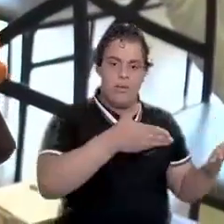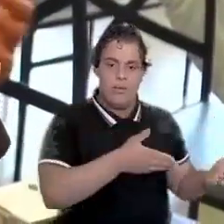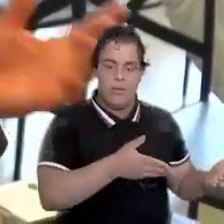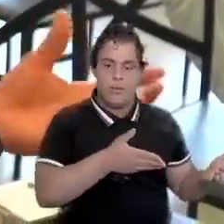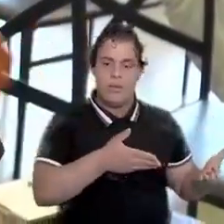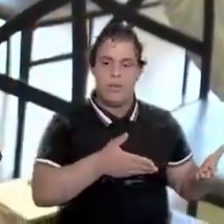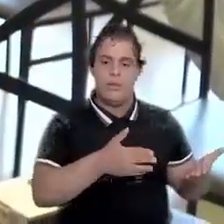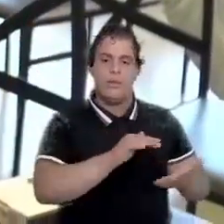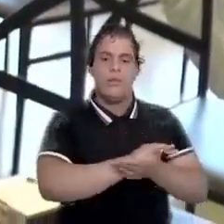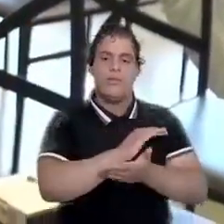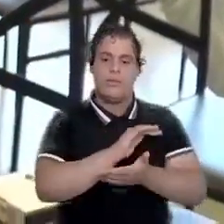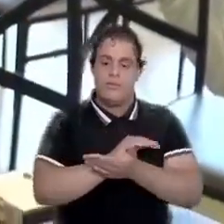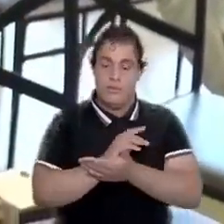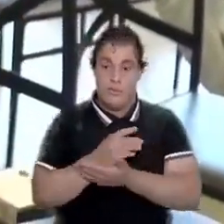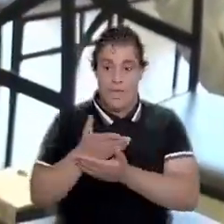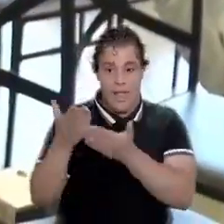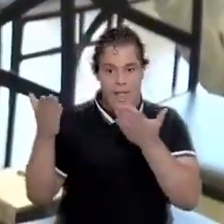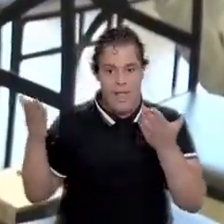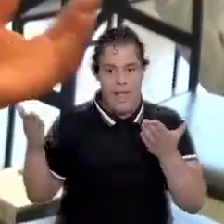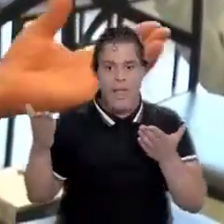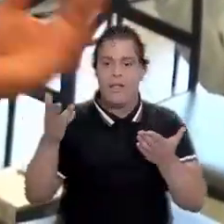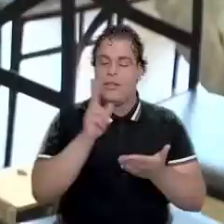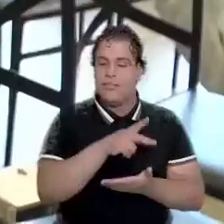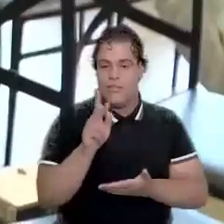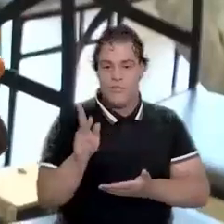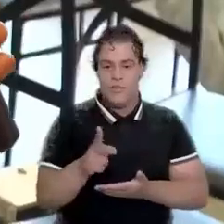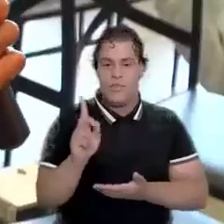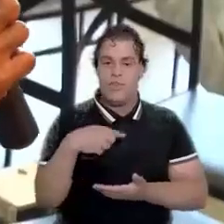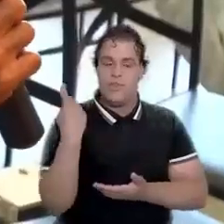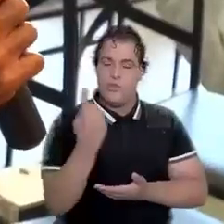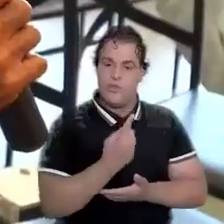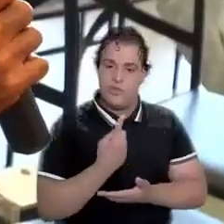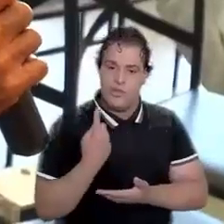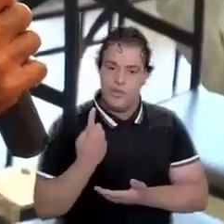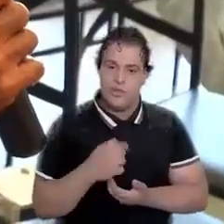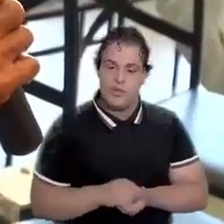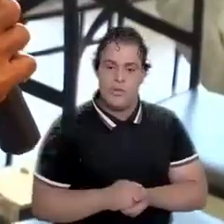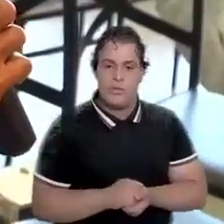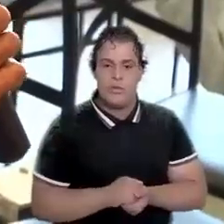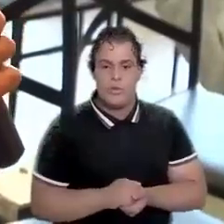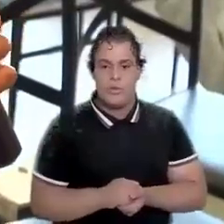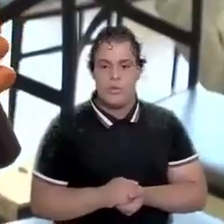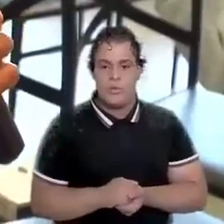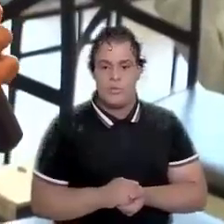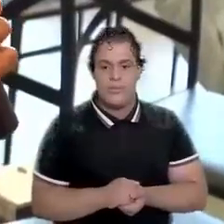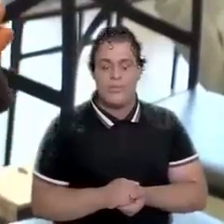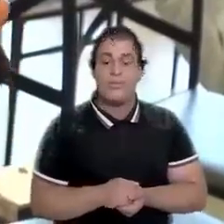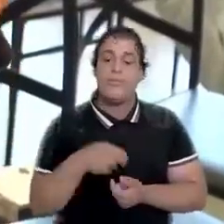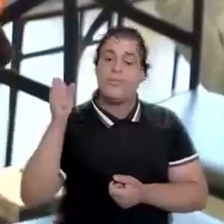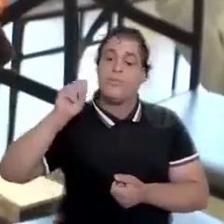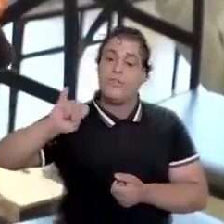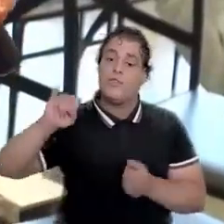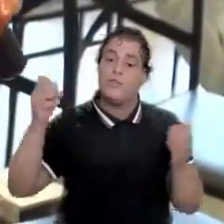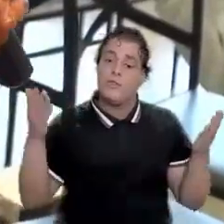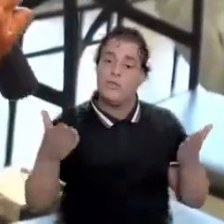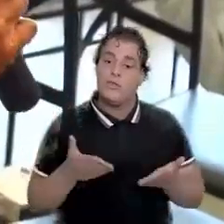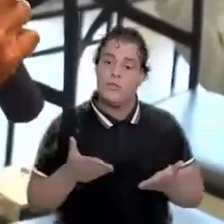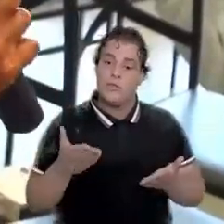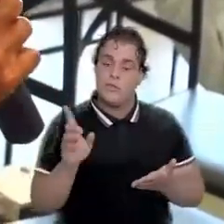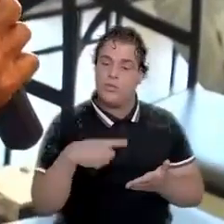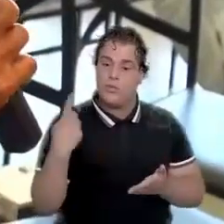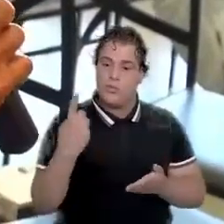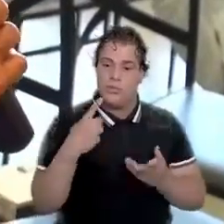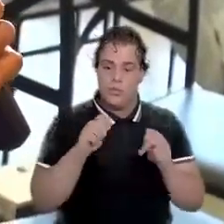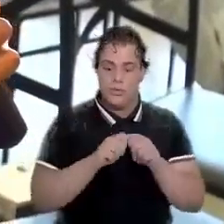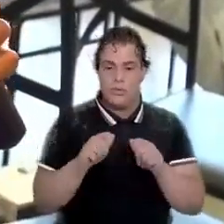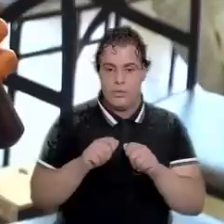né? Elas foram professoras nossas, divulgadoras da Aldravia aqui, e se hoje nós fazemos